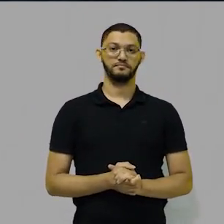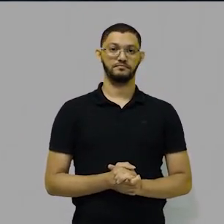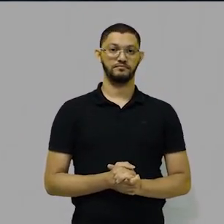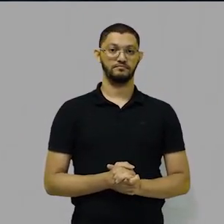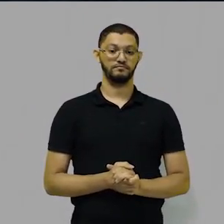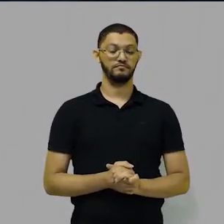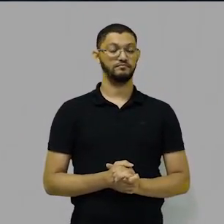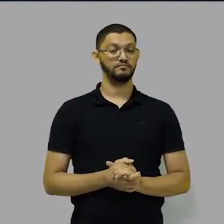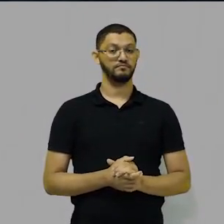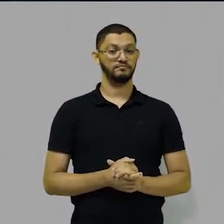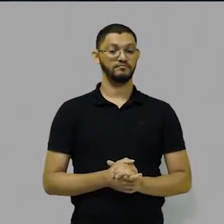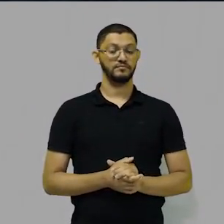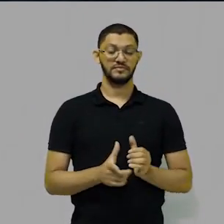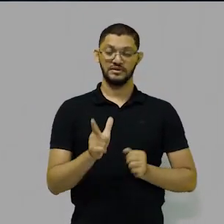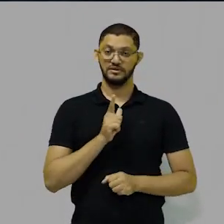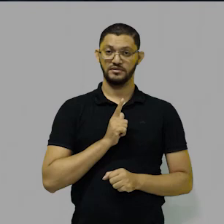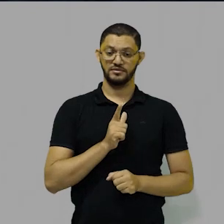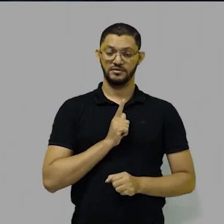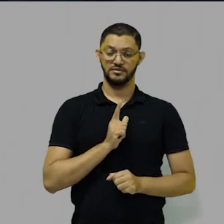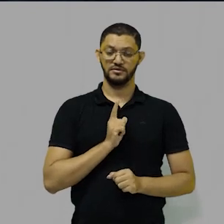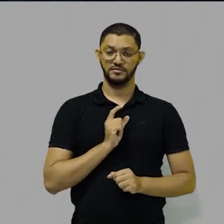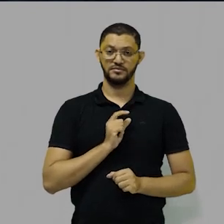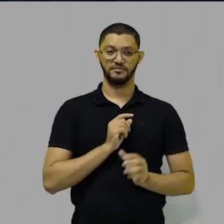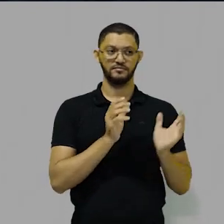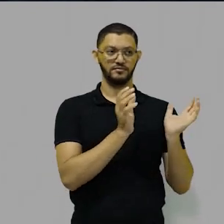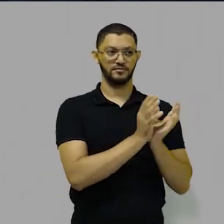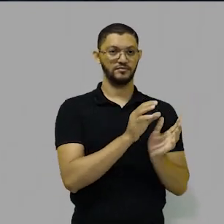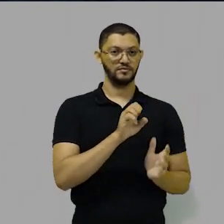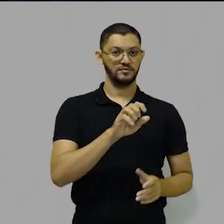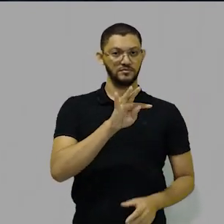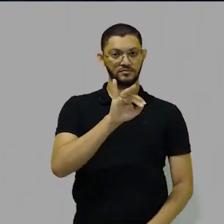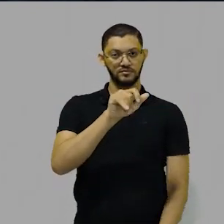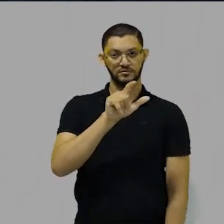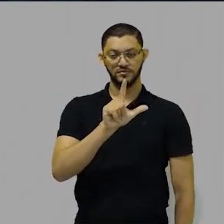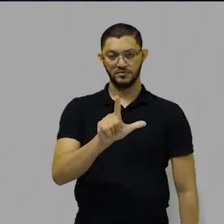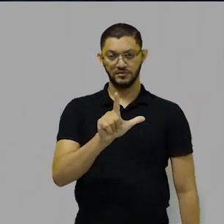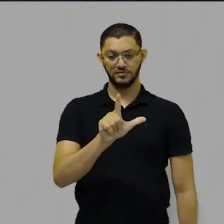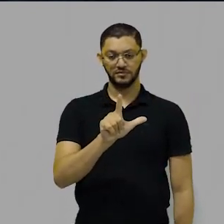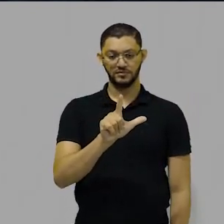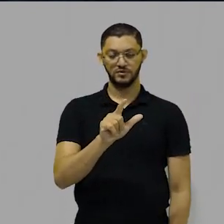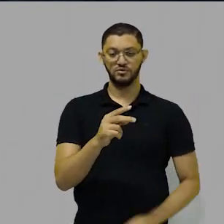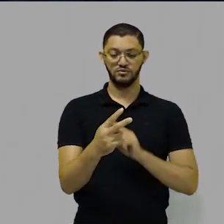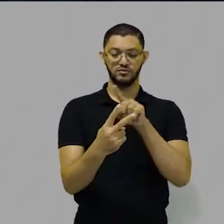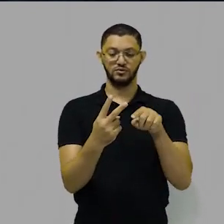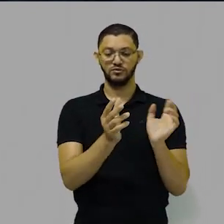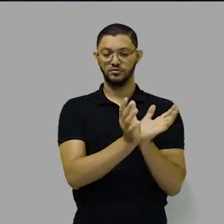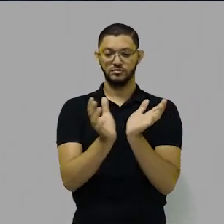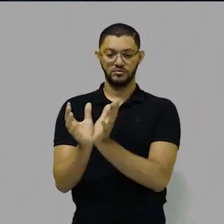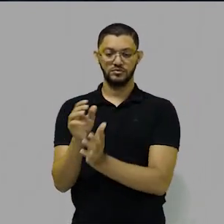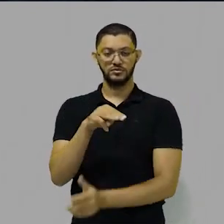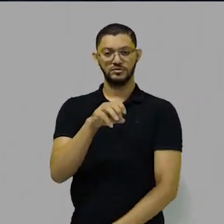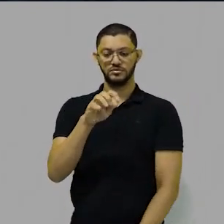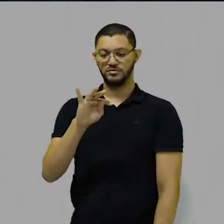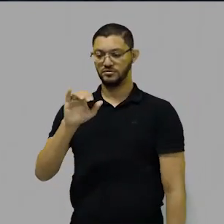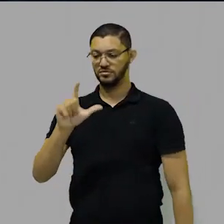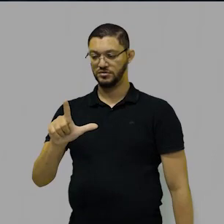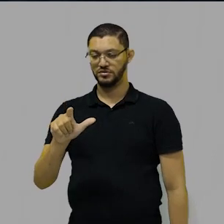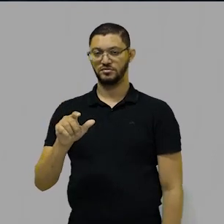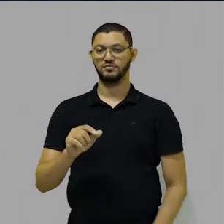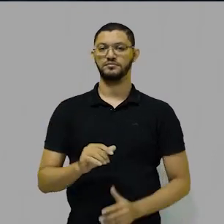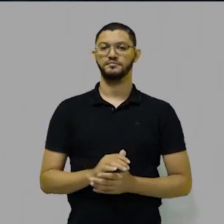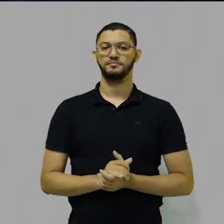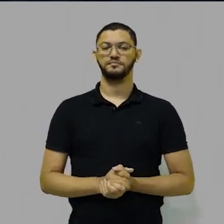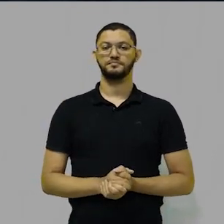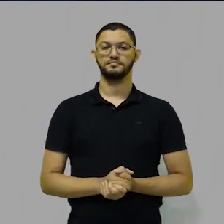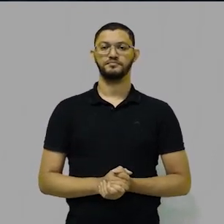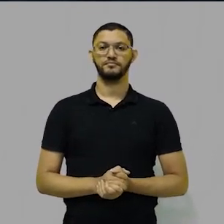nesse caso aqui, nós temos o grupo etil e 2 grupos metil,